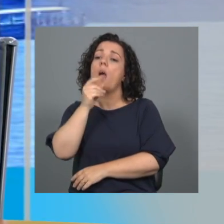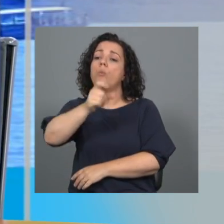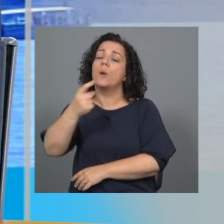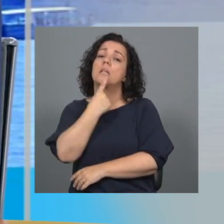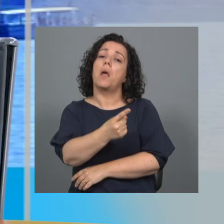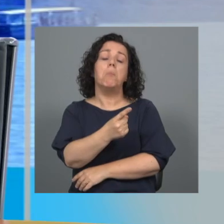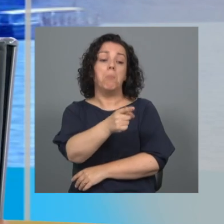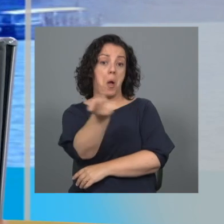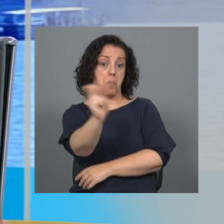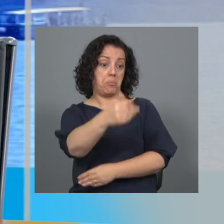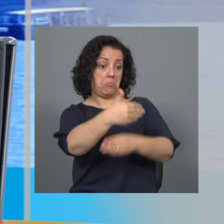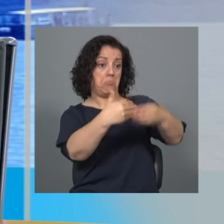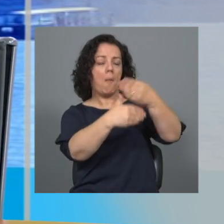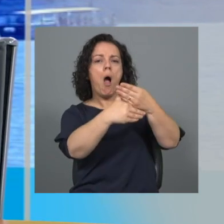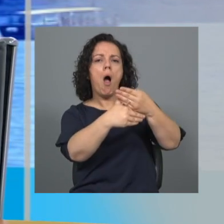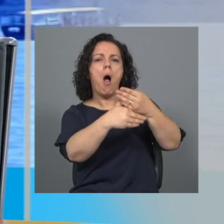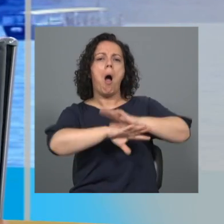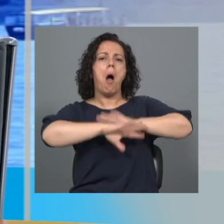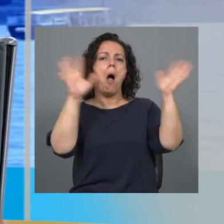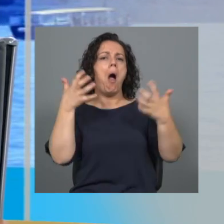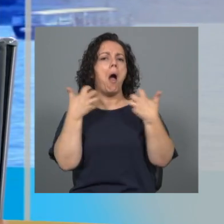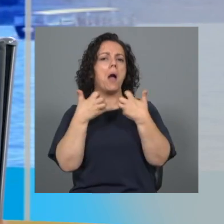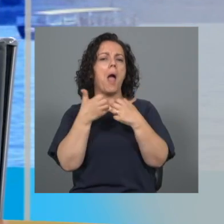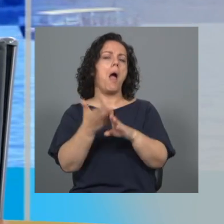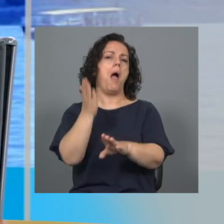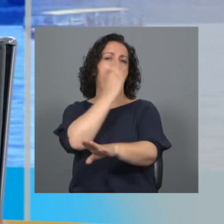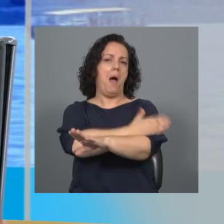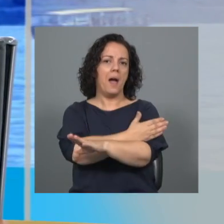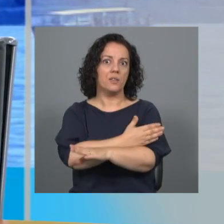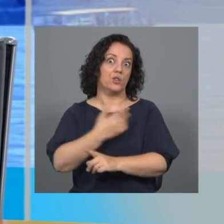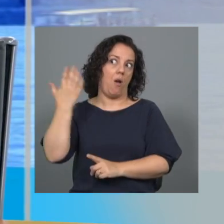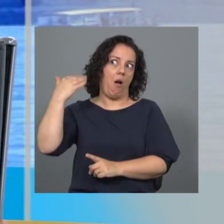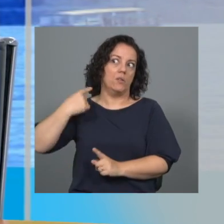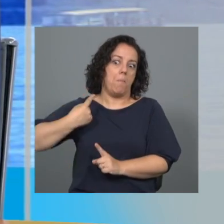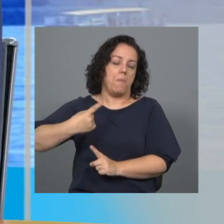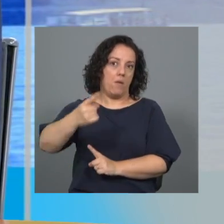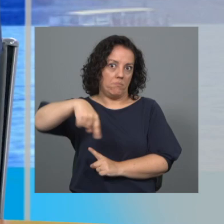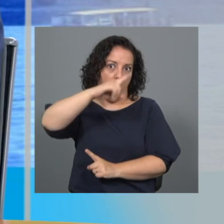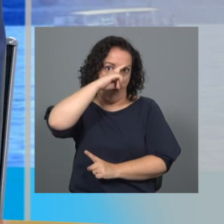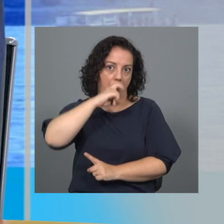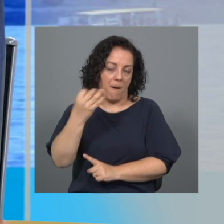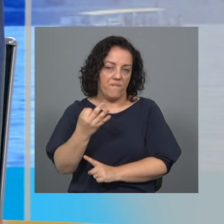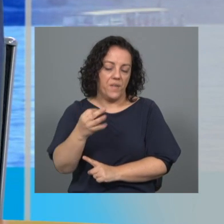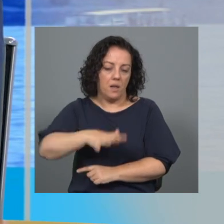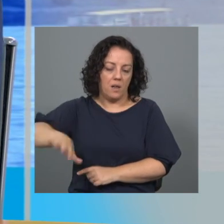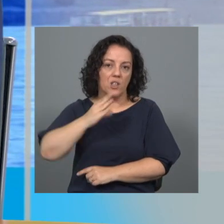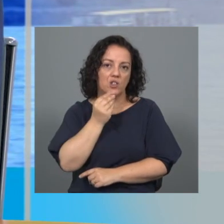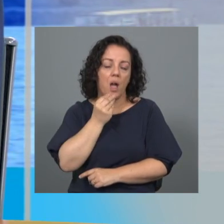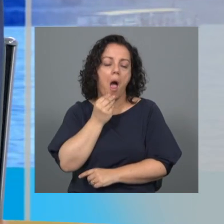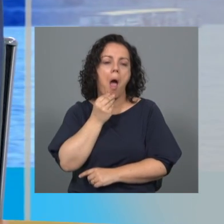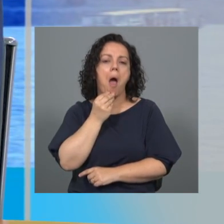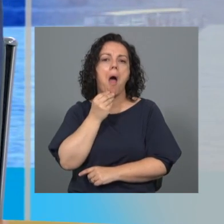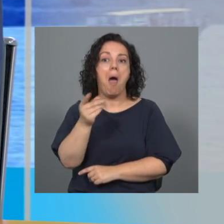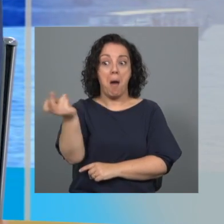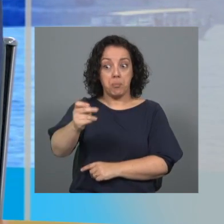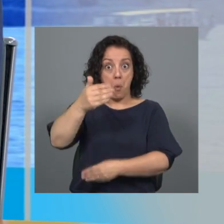o muro, nunca mais houve atentados daqueles que havia quase diariamente, e nós lembramos disso, em Israel. Portanto, enquanto